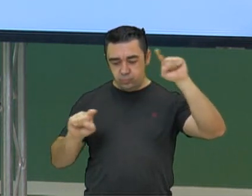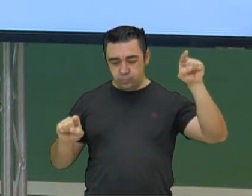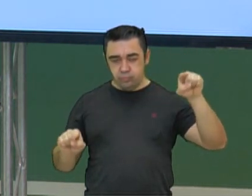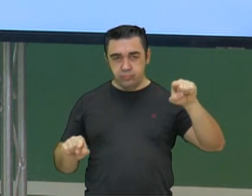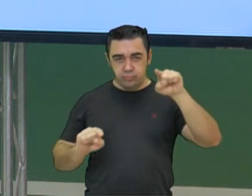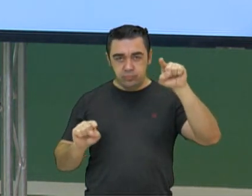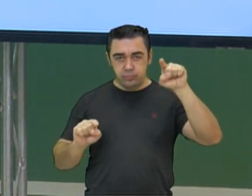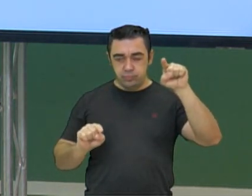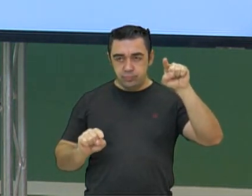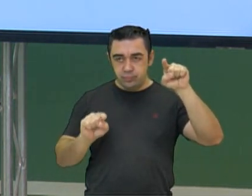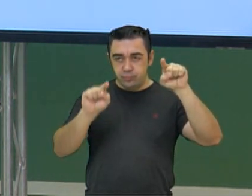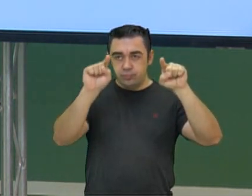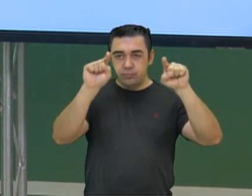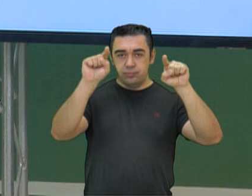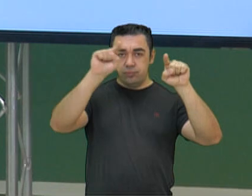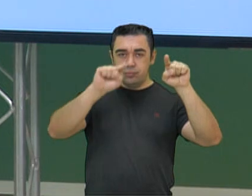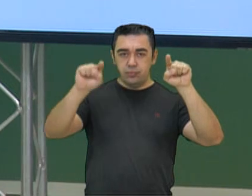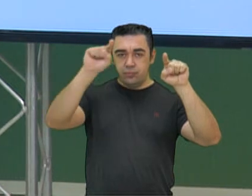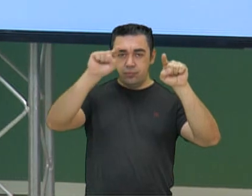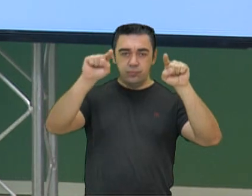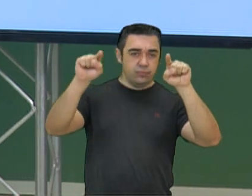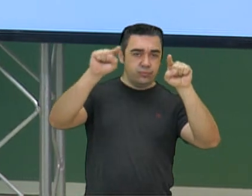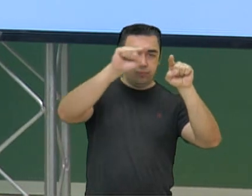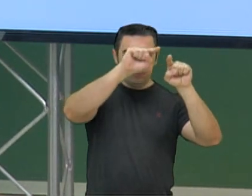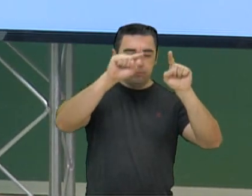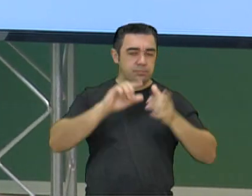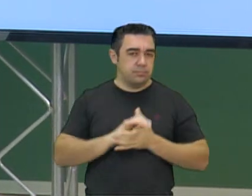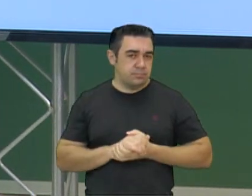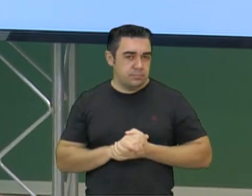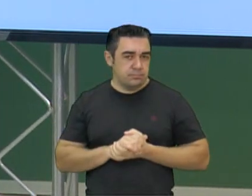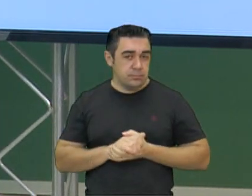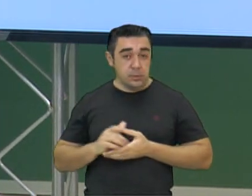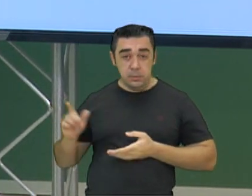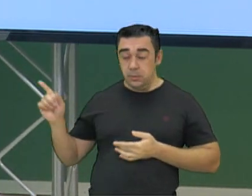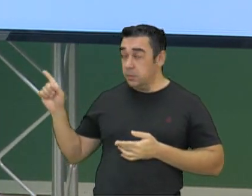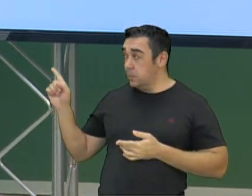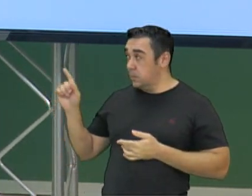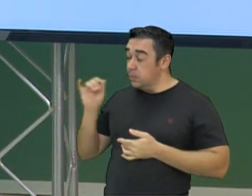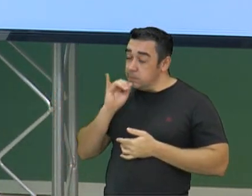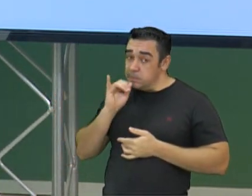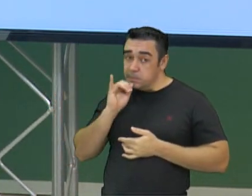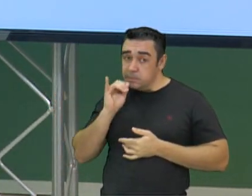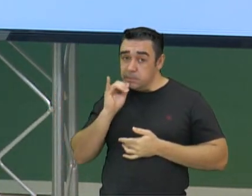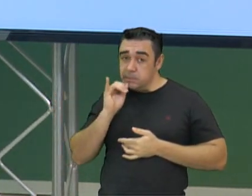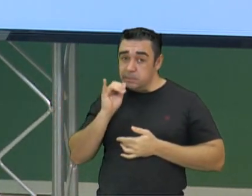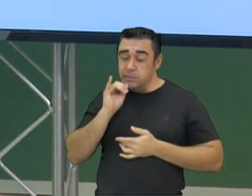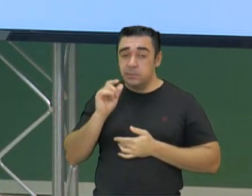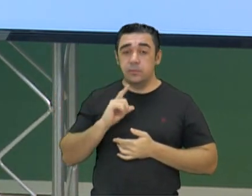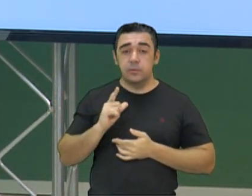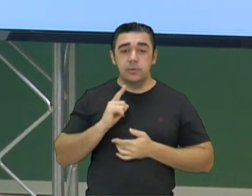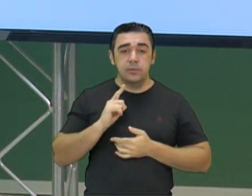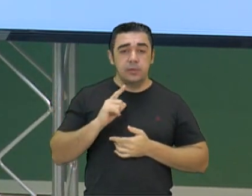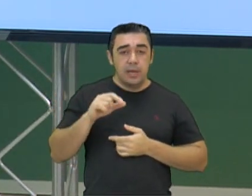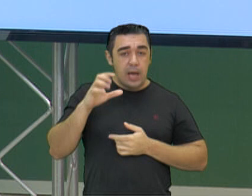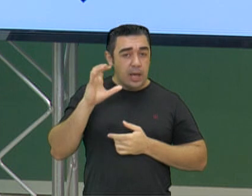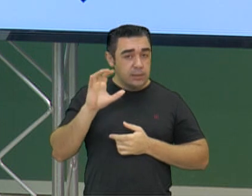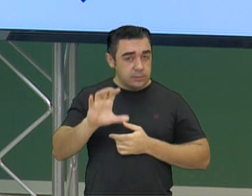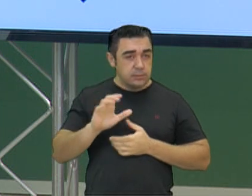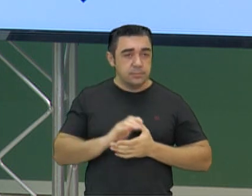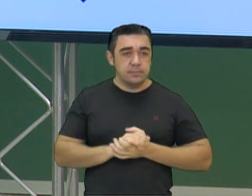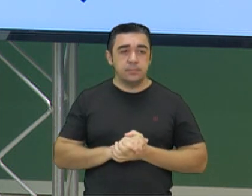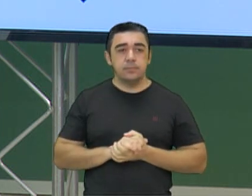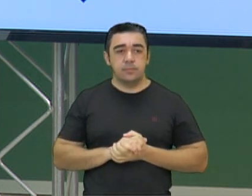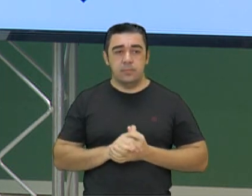certo? Então, como se tivesse alguma coisa pendurada aqui. Né? E esse bloco, por exemplo, ele está apoiado sobre o chão. Nós temos aqui o